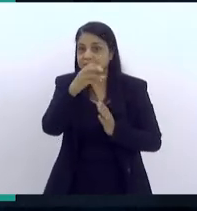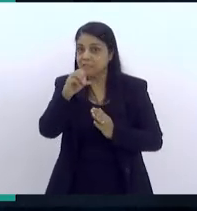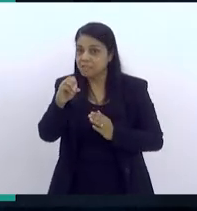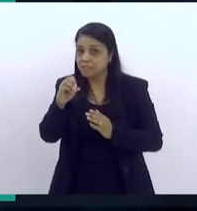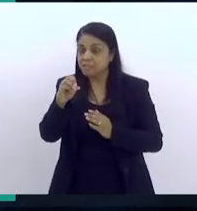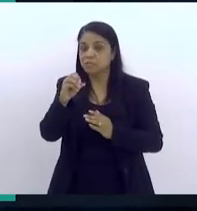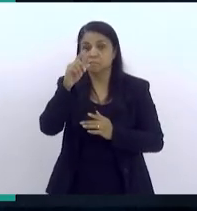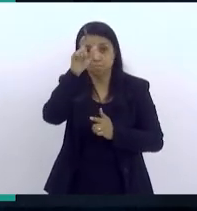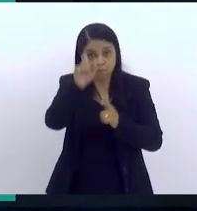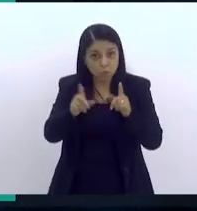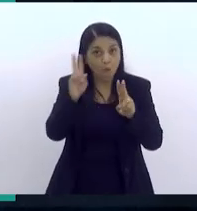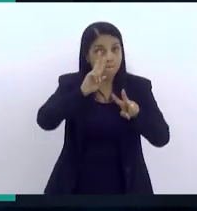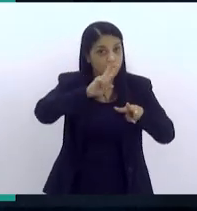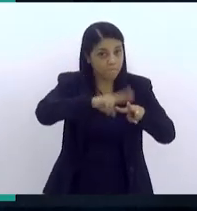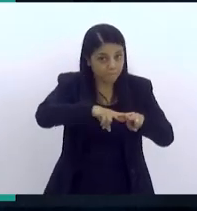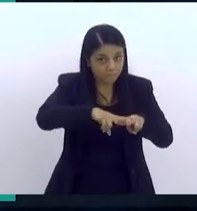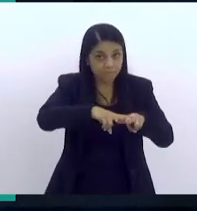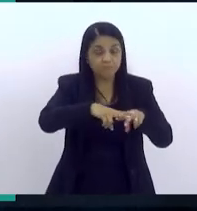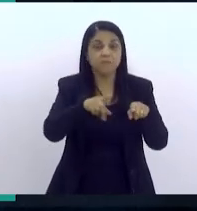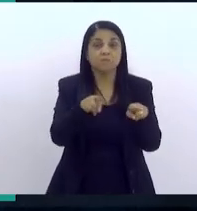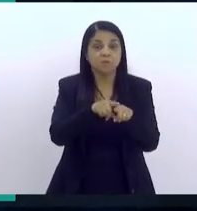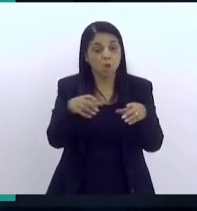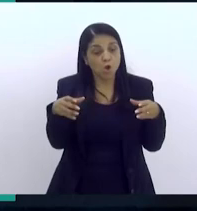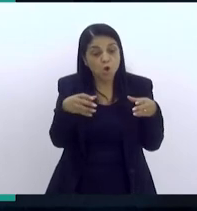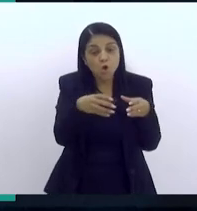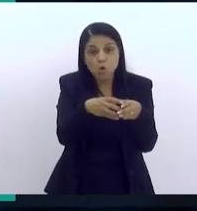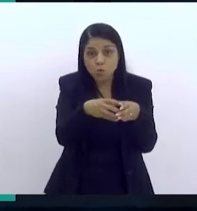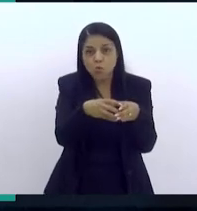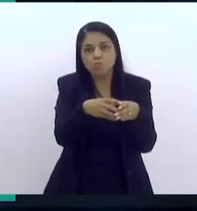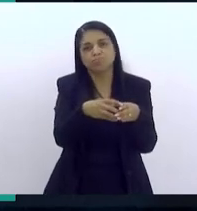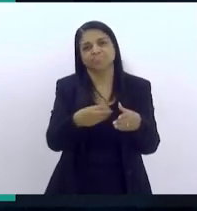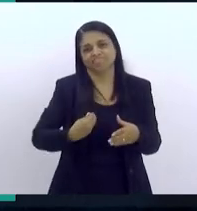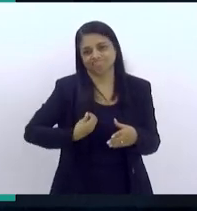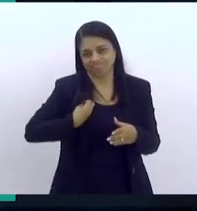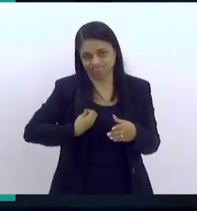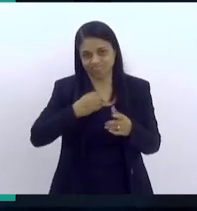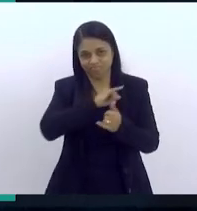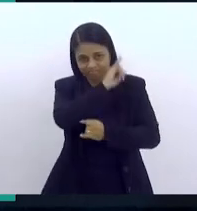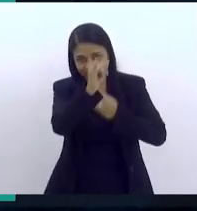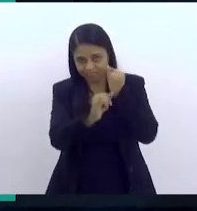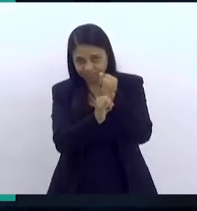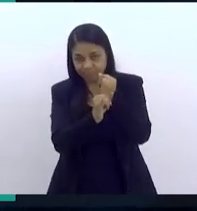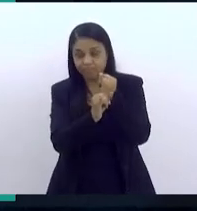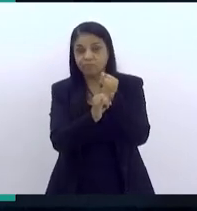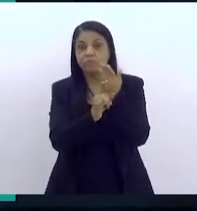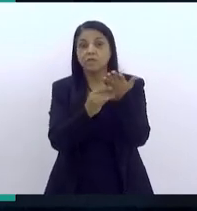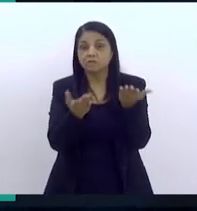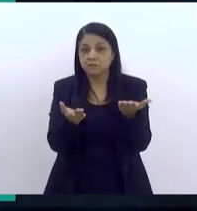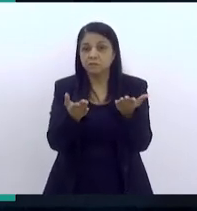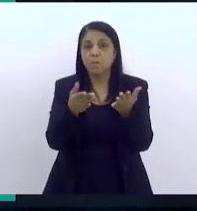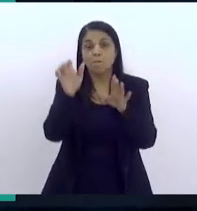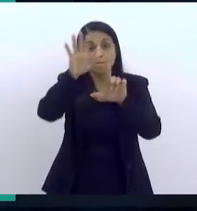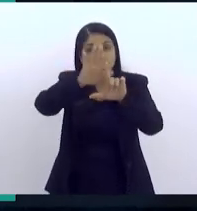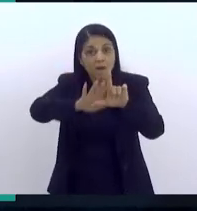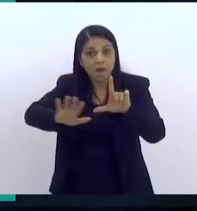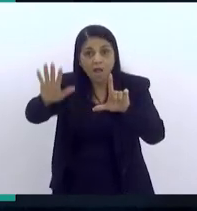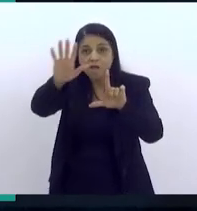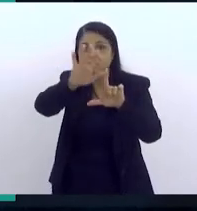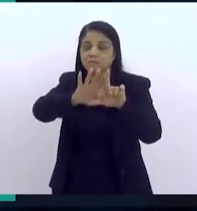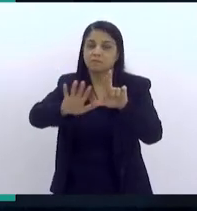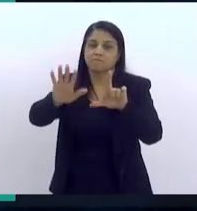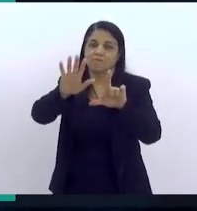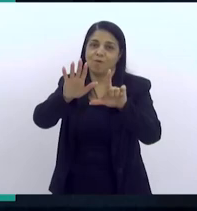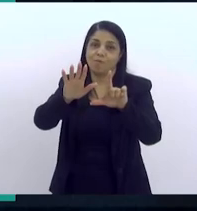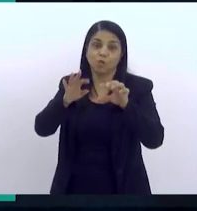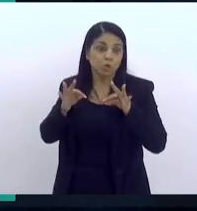presas porque fazem parte desses grupos e eles existem na internet e a gente está falando de plataformas que todo mundo